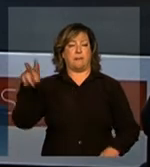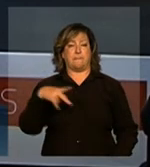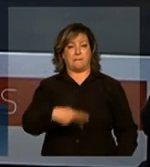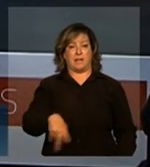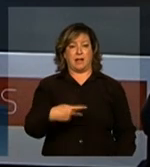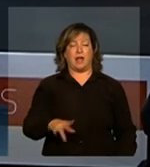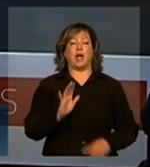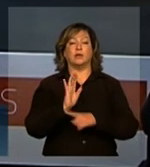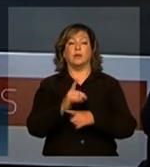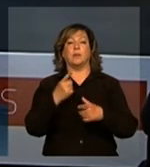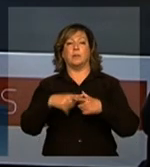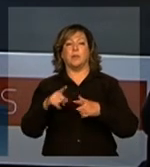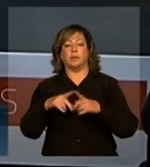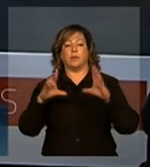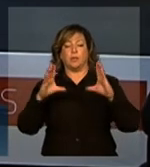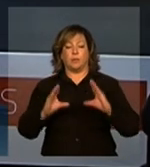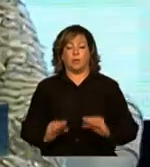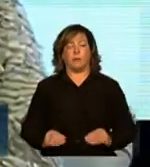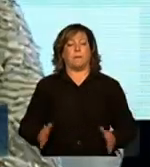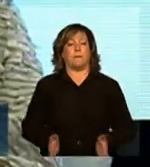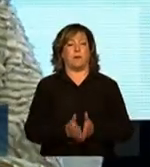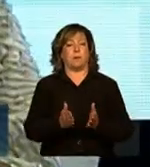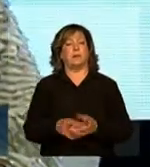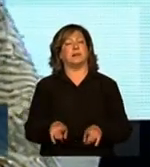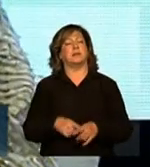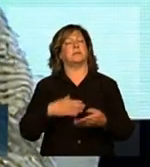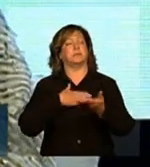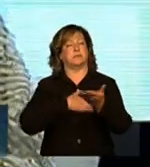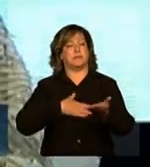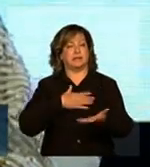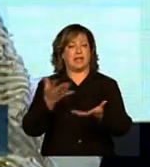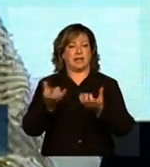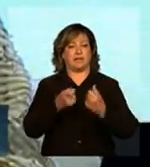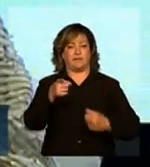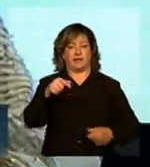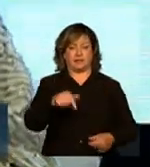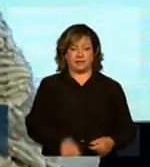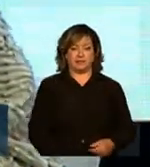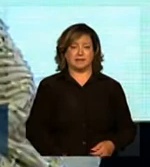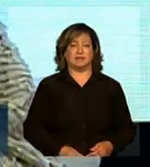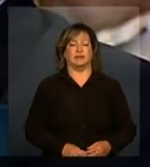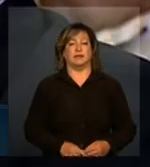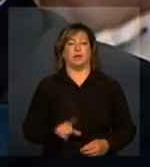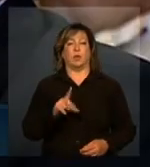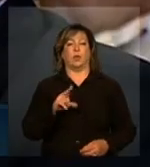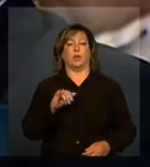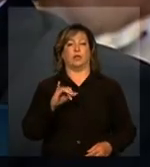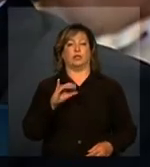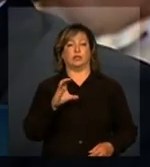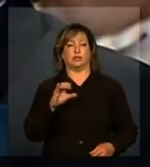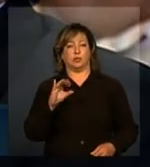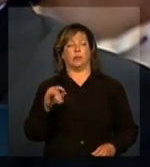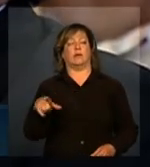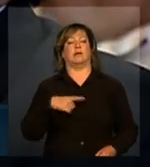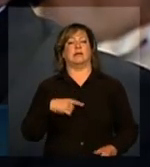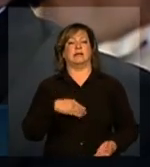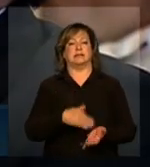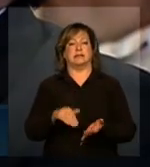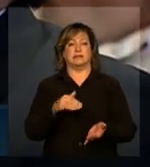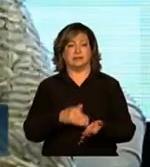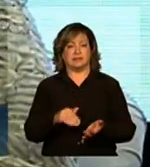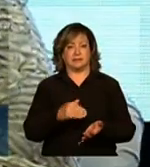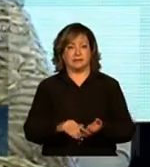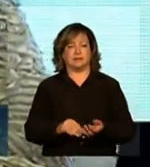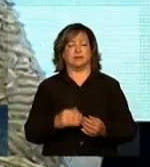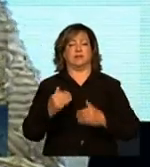da pobreza. Também aqui um prazer está recebendo vocês. Lúcio Valadão, secretário de Estado do